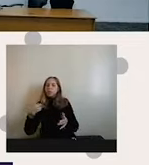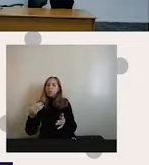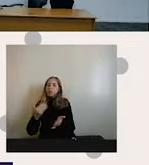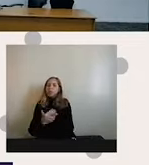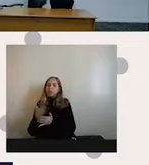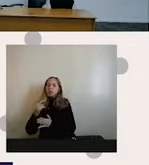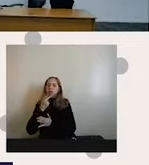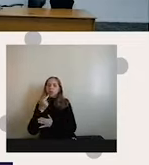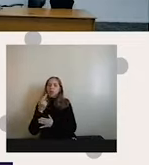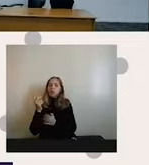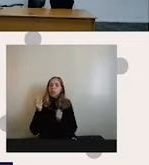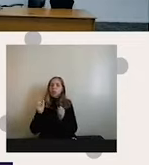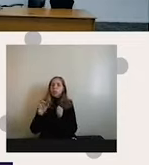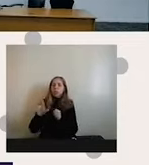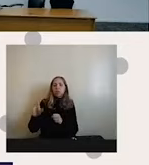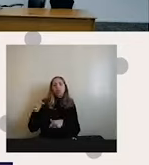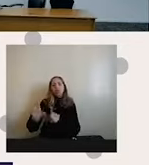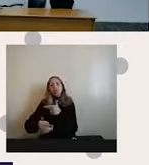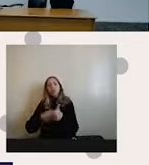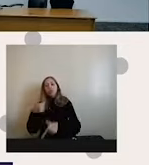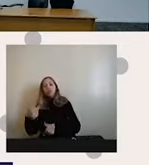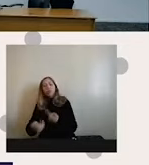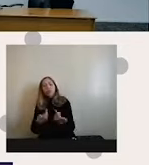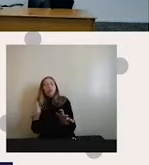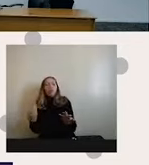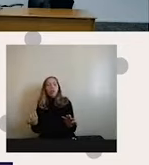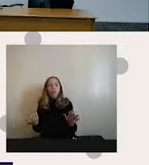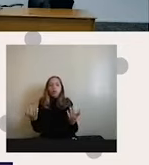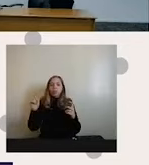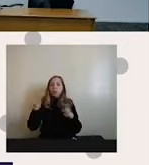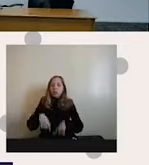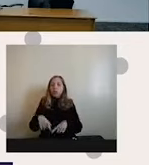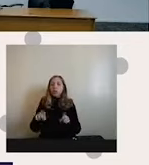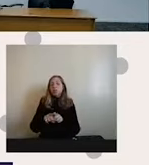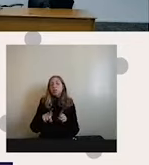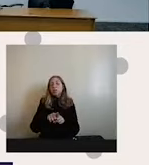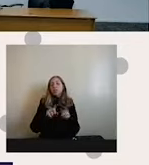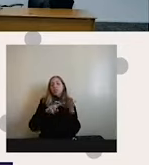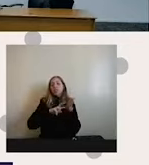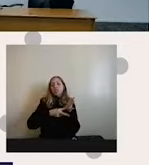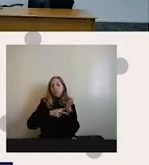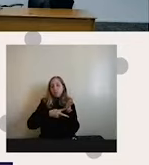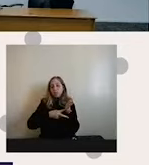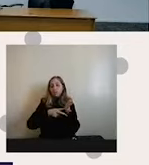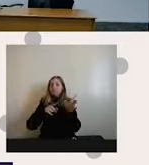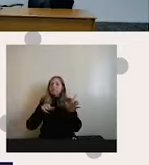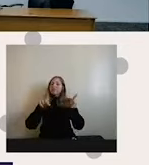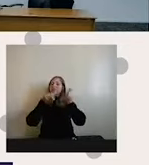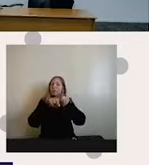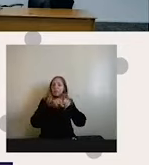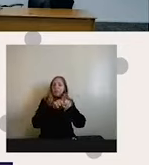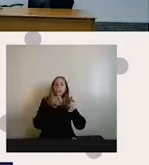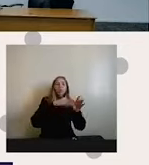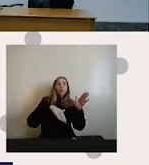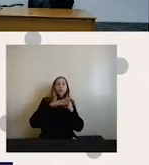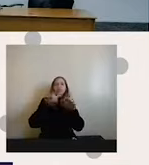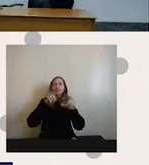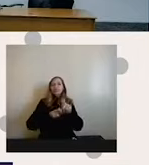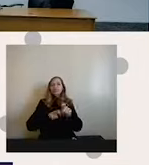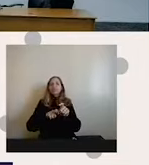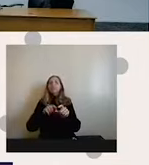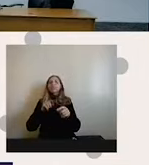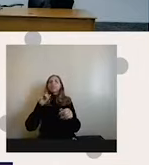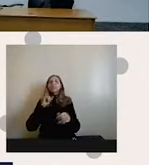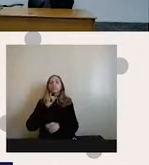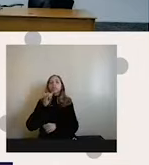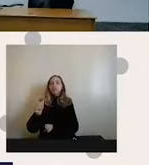o trabalho. Os sindicatos, que também, tudo depende de ser reportado para o sindicato fazer alguma